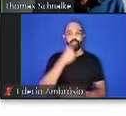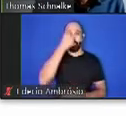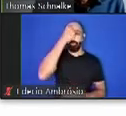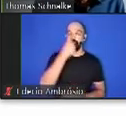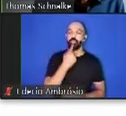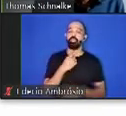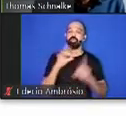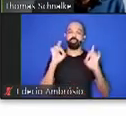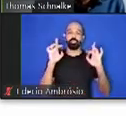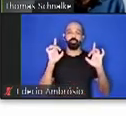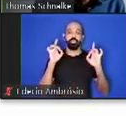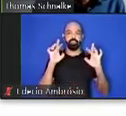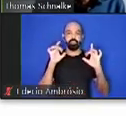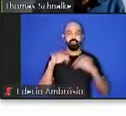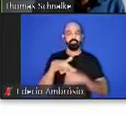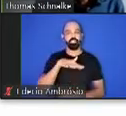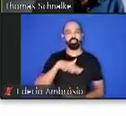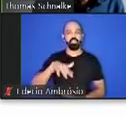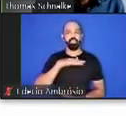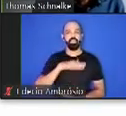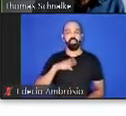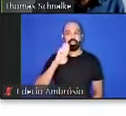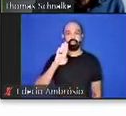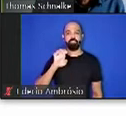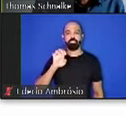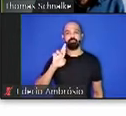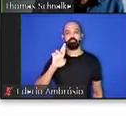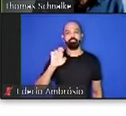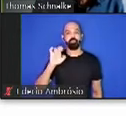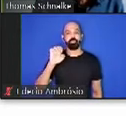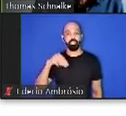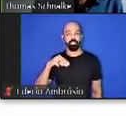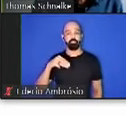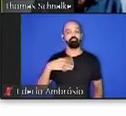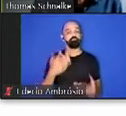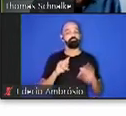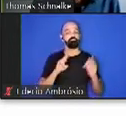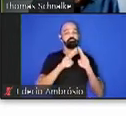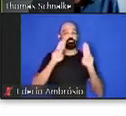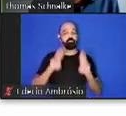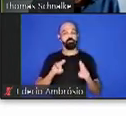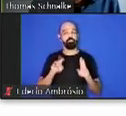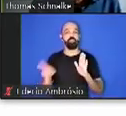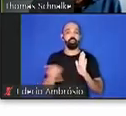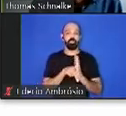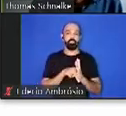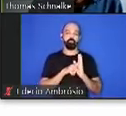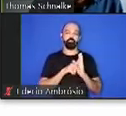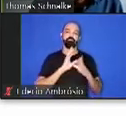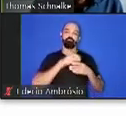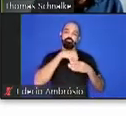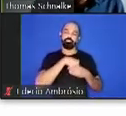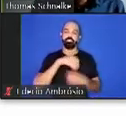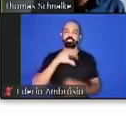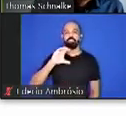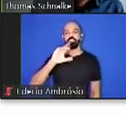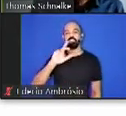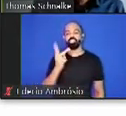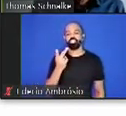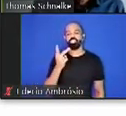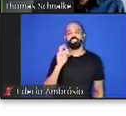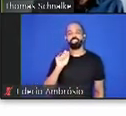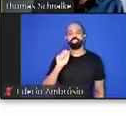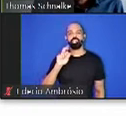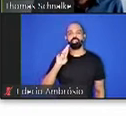nessa área de Berlim. Além disso, nosso museu é parte do Charité. O Charité, em